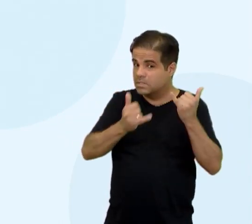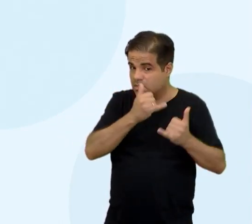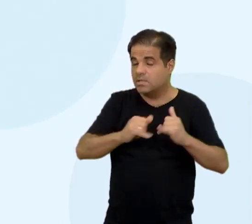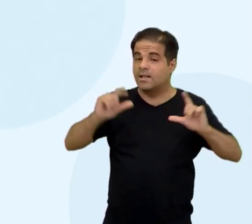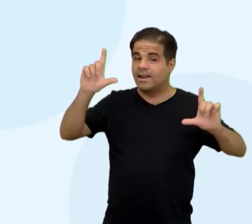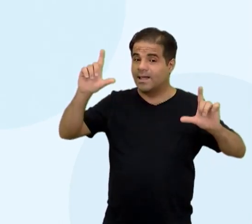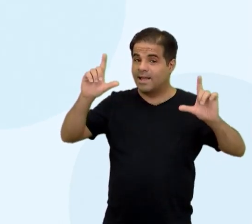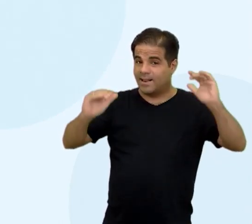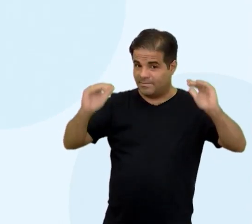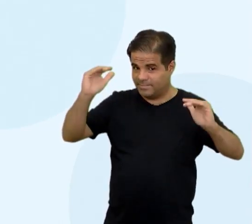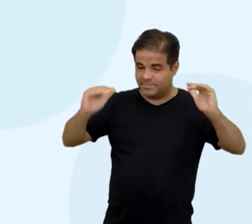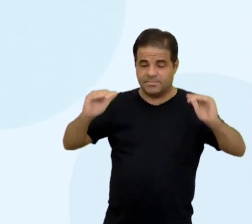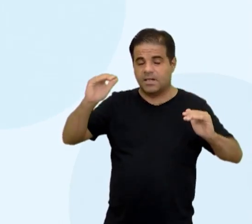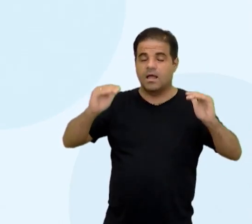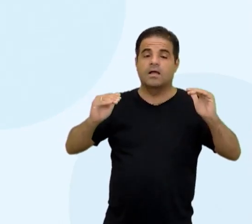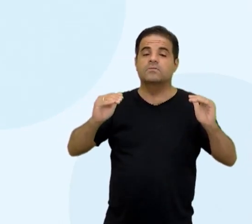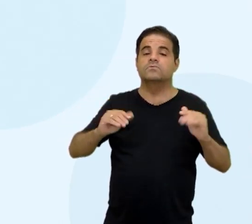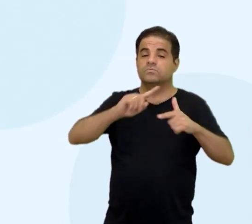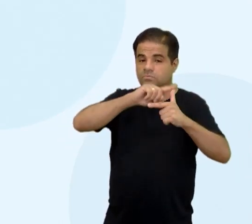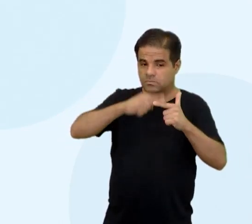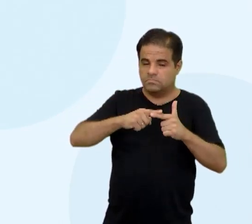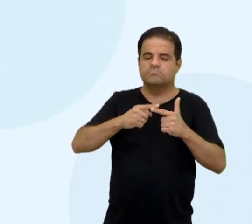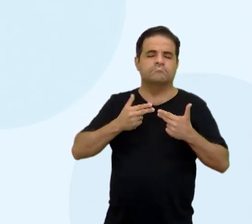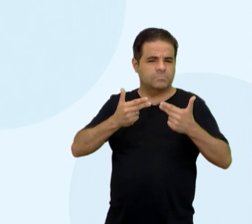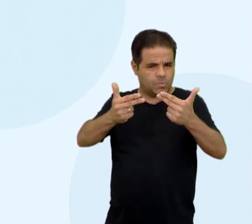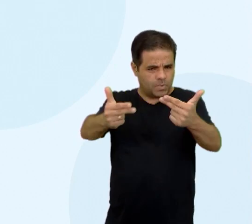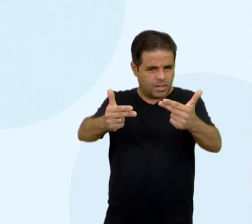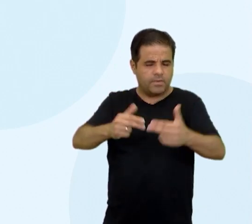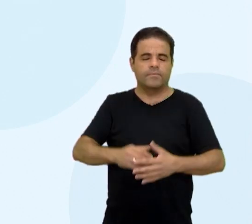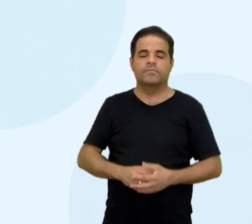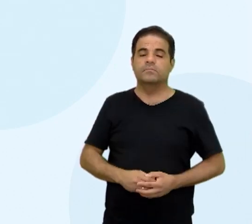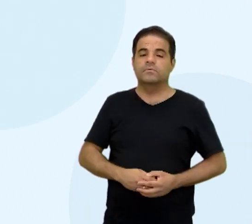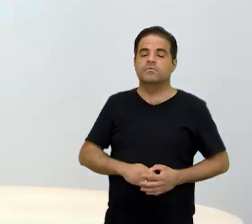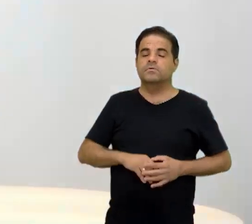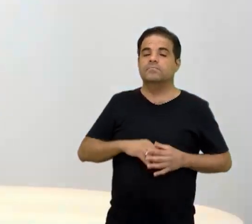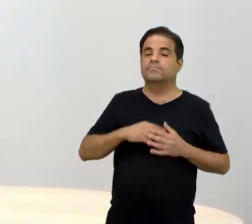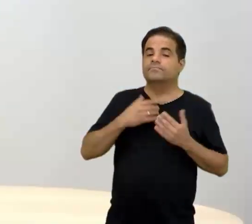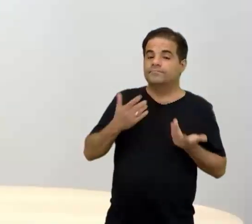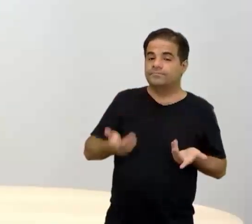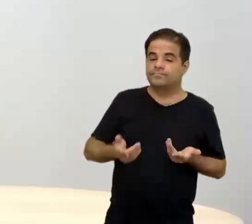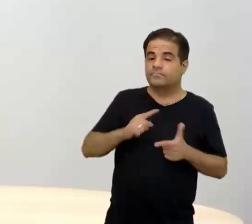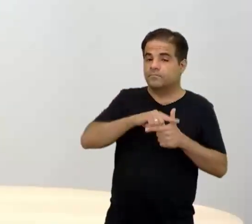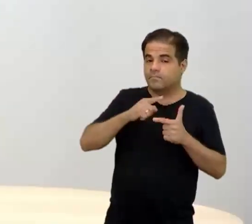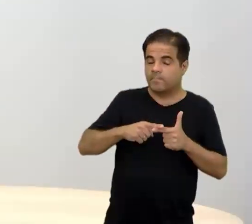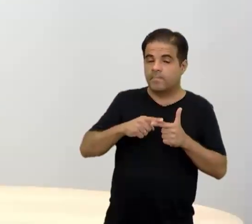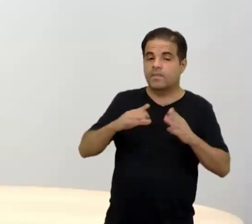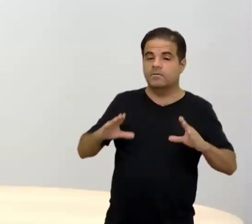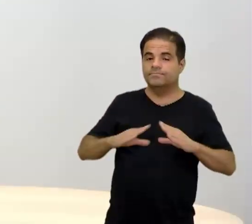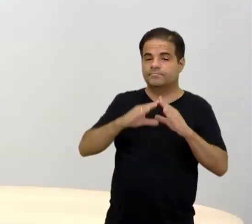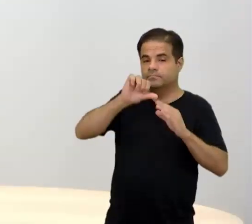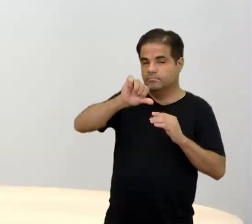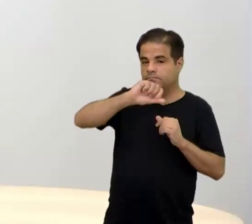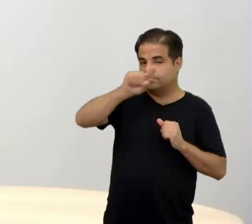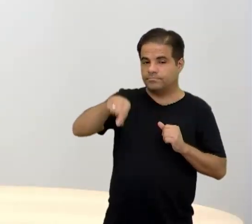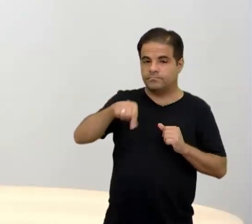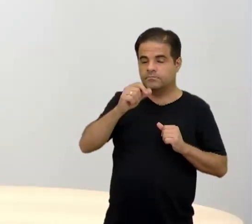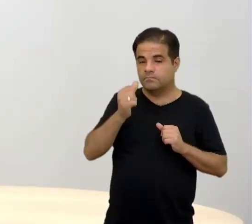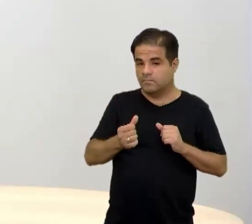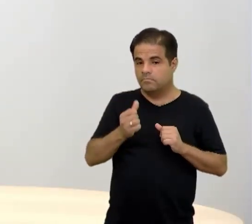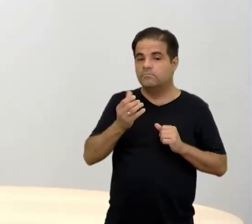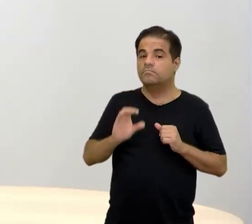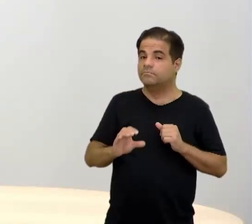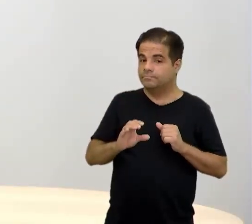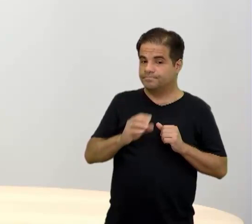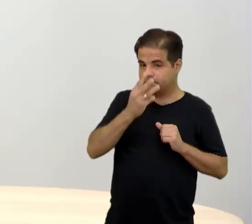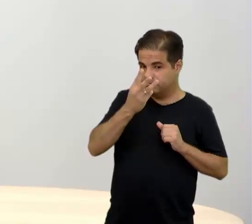ser proporcionais, né? E os ângulos congruentes. Então, no caso, as dimensões do triângulo maior é 9,6, né?